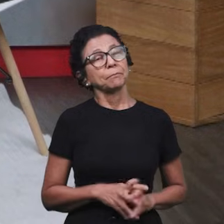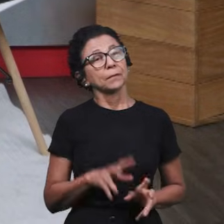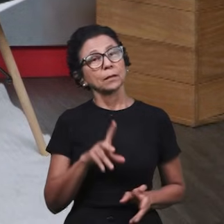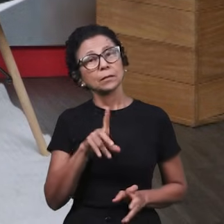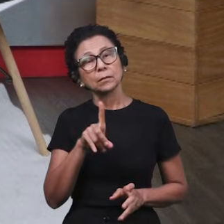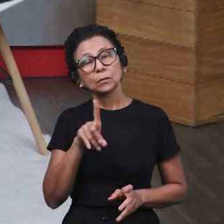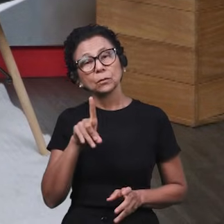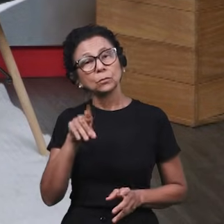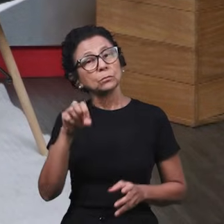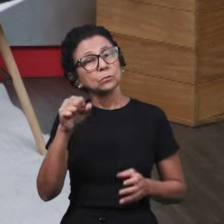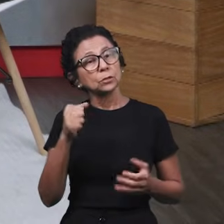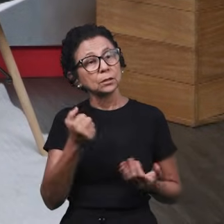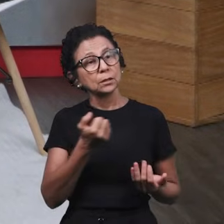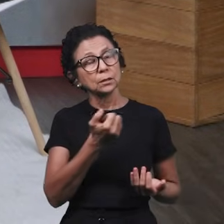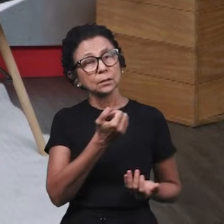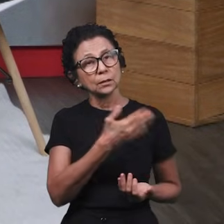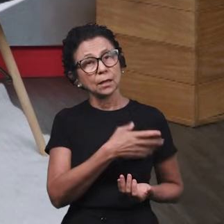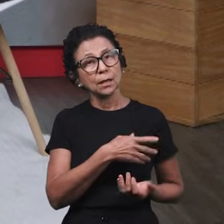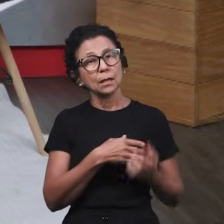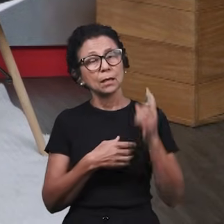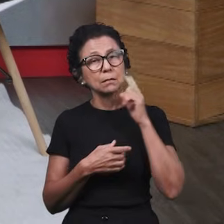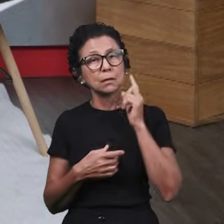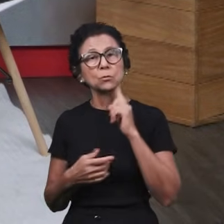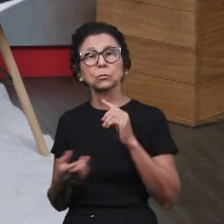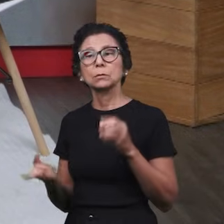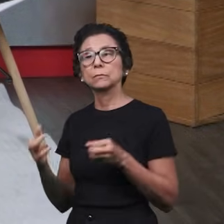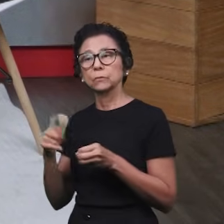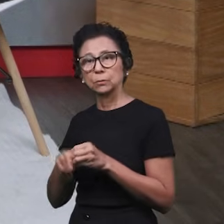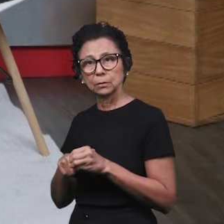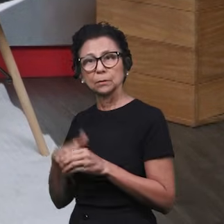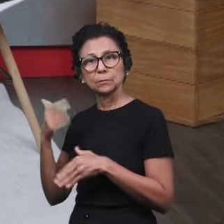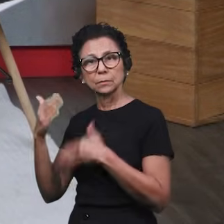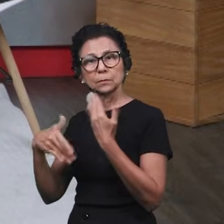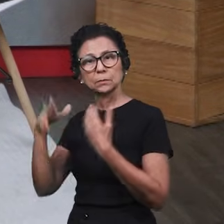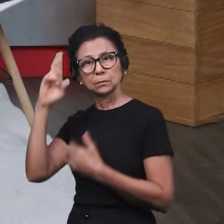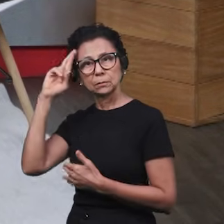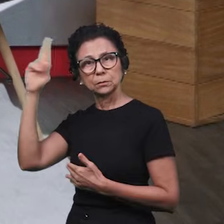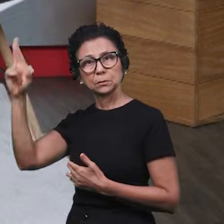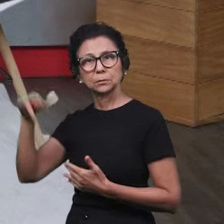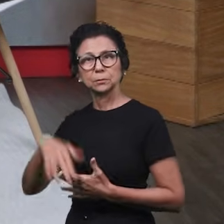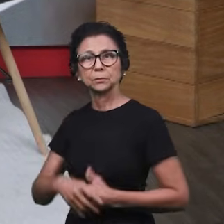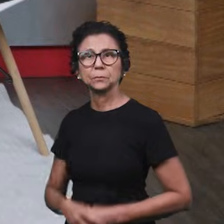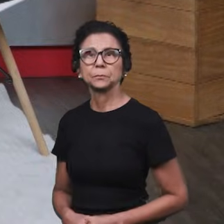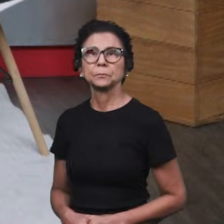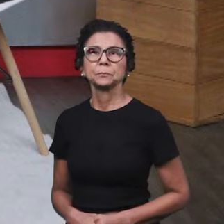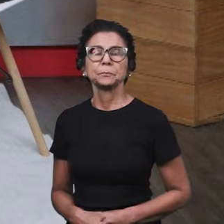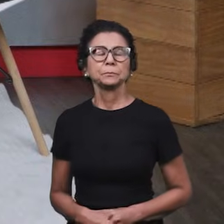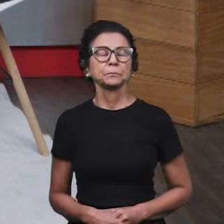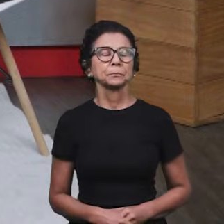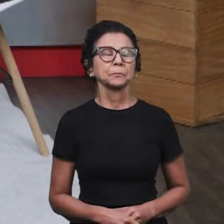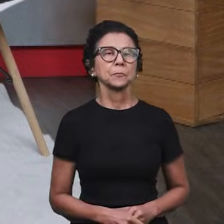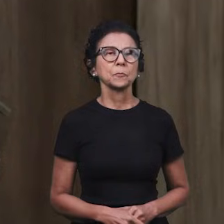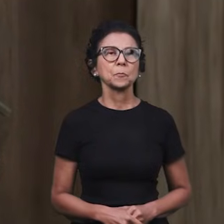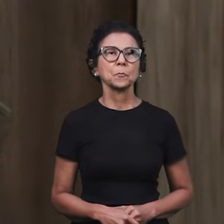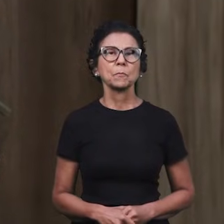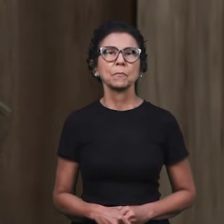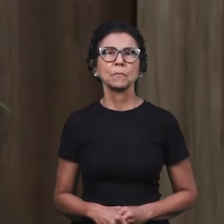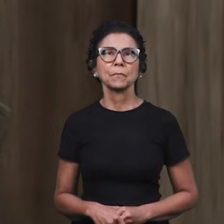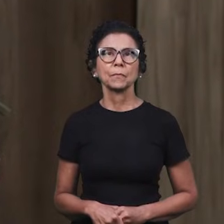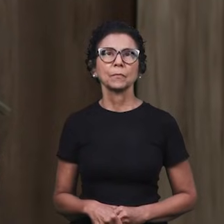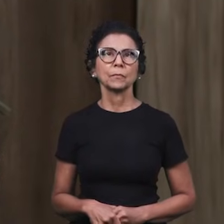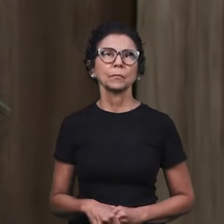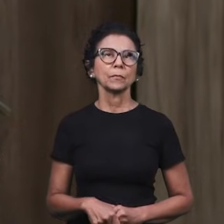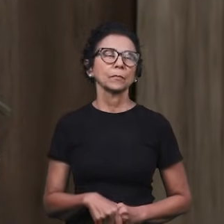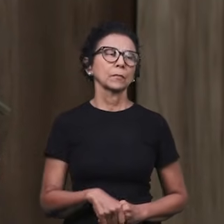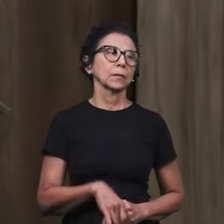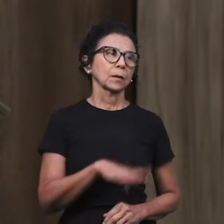Jesus, voltar para estar conosco novamente. Sim. E aí vem outras dúvidas. Pri, aí eu estou interpretando que tem surdo